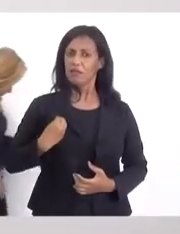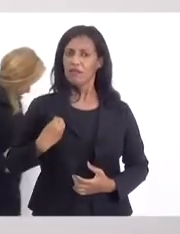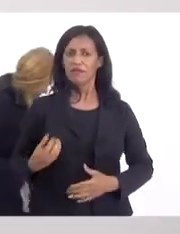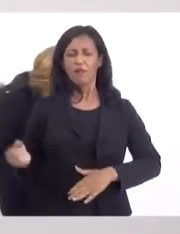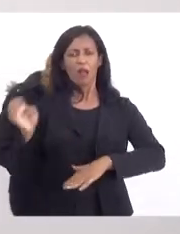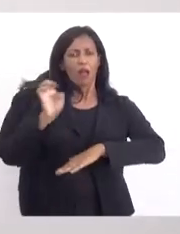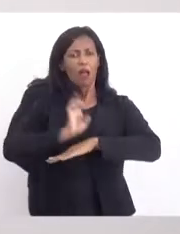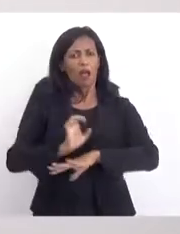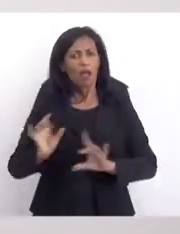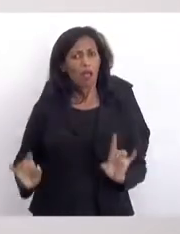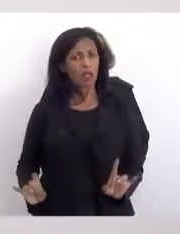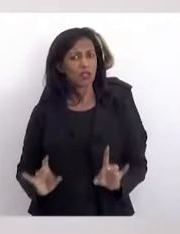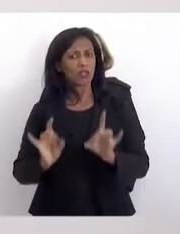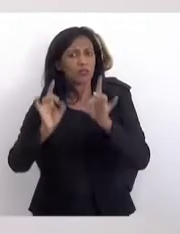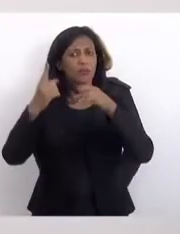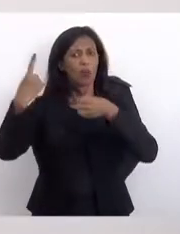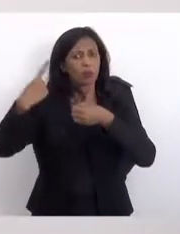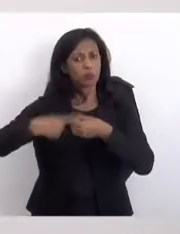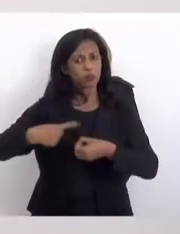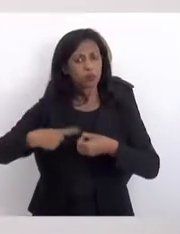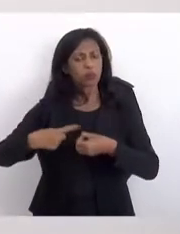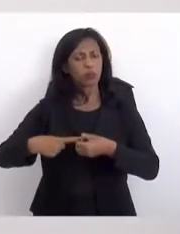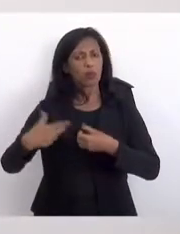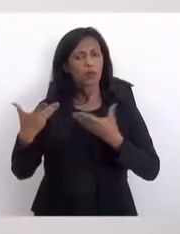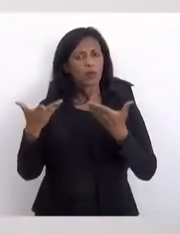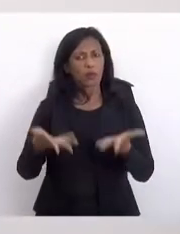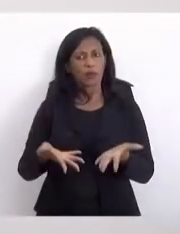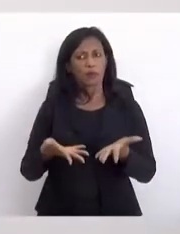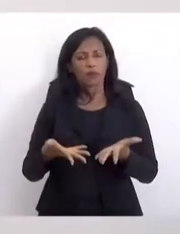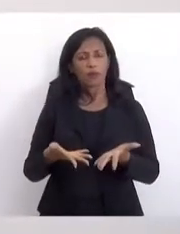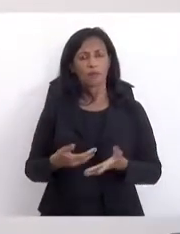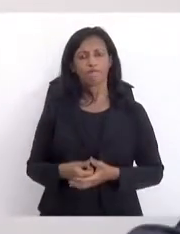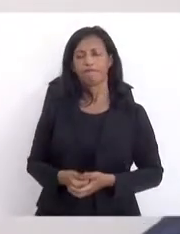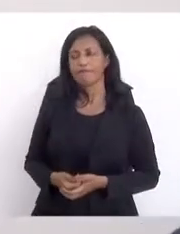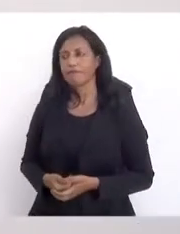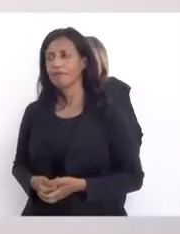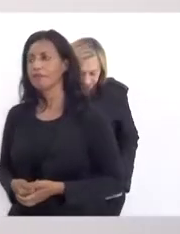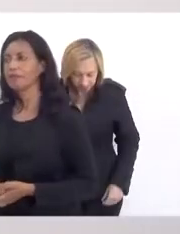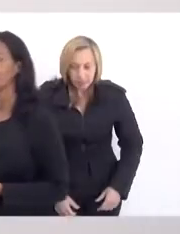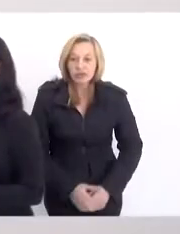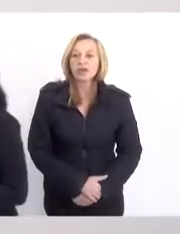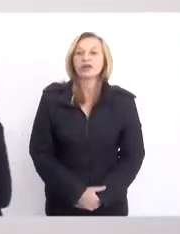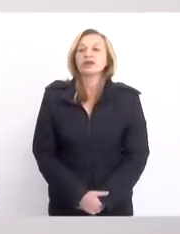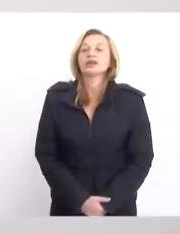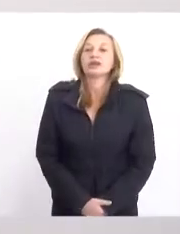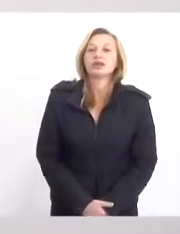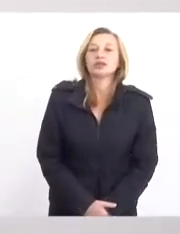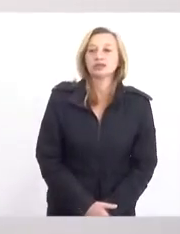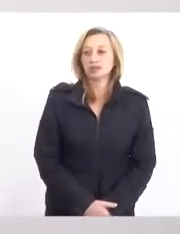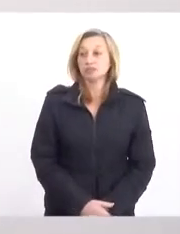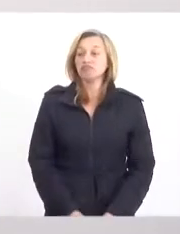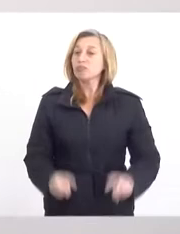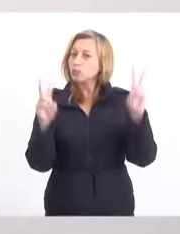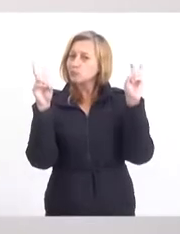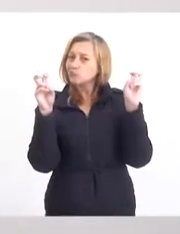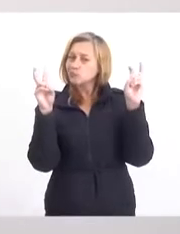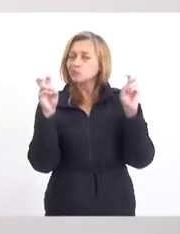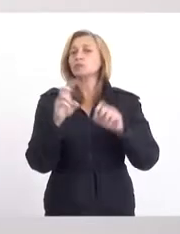em especial dos municípios que foram extremamente vulnerabilizados diante de uma